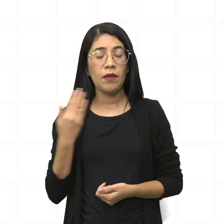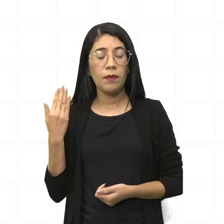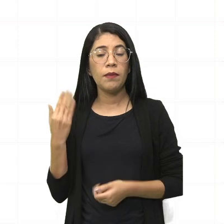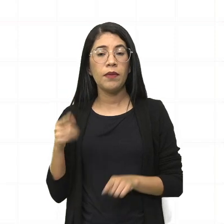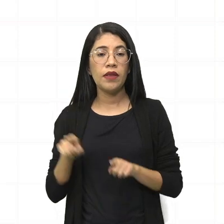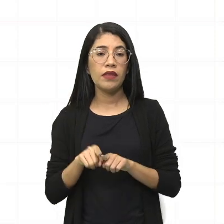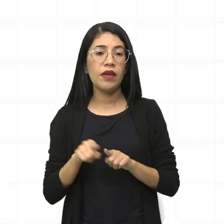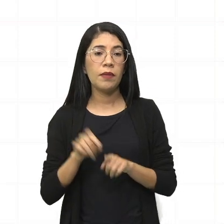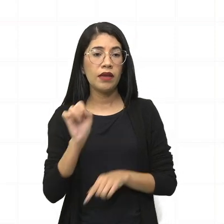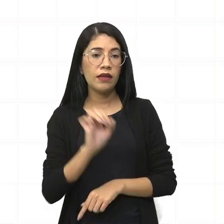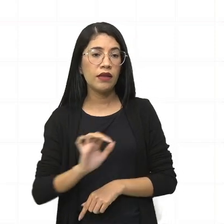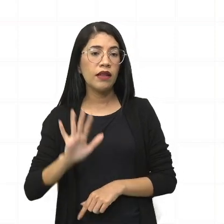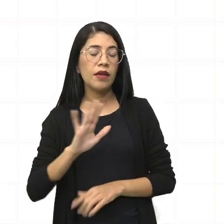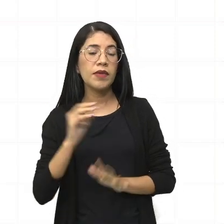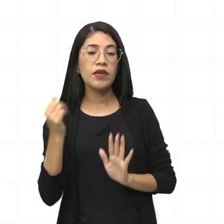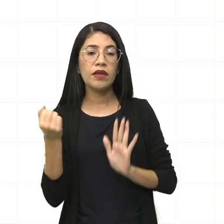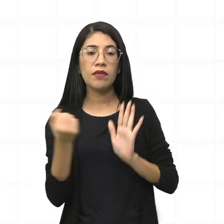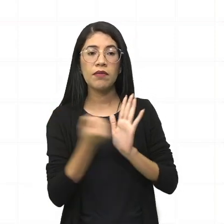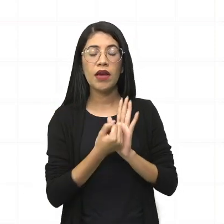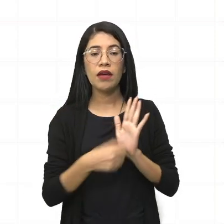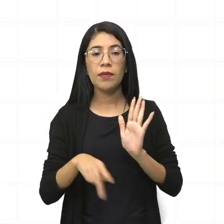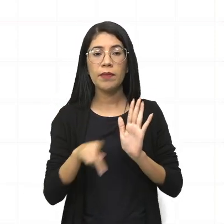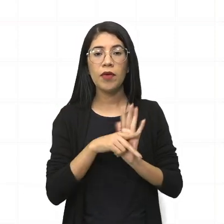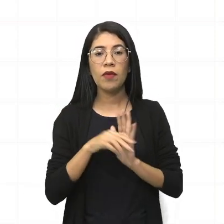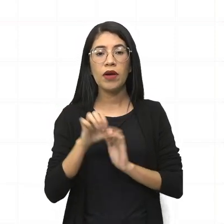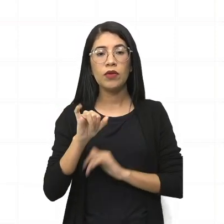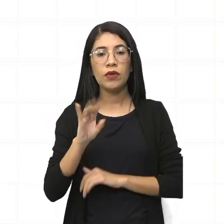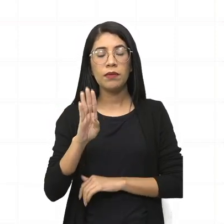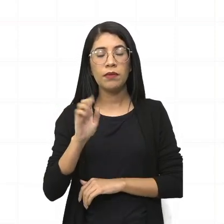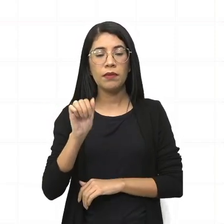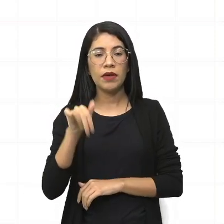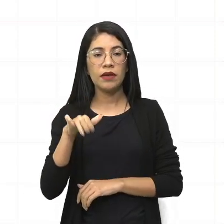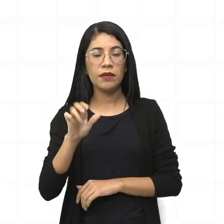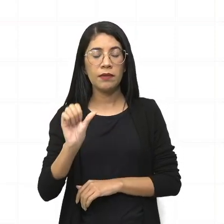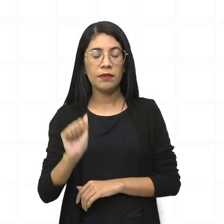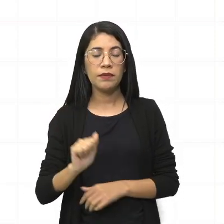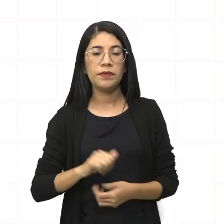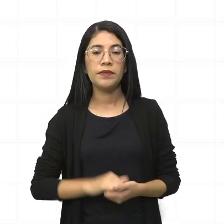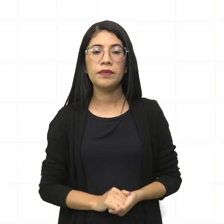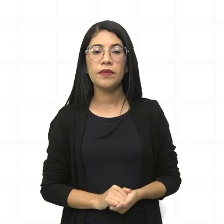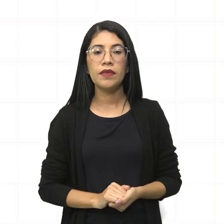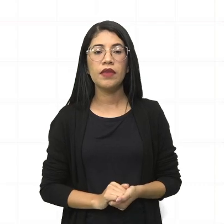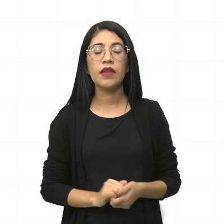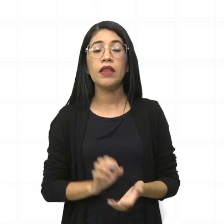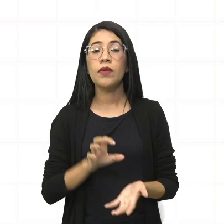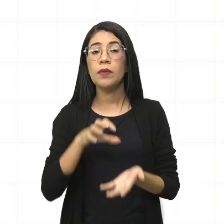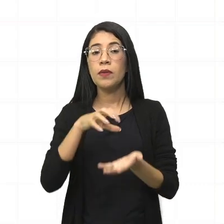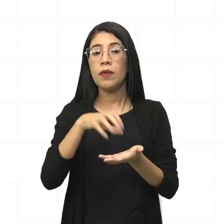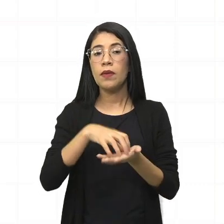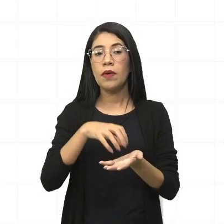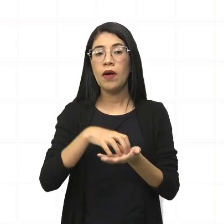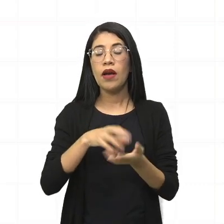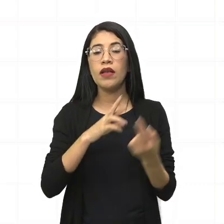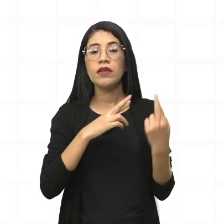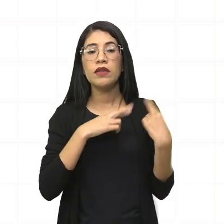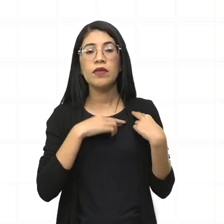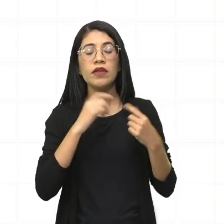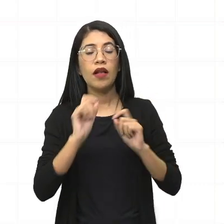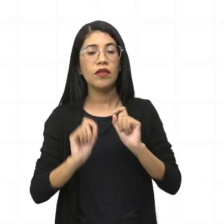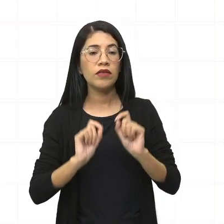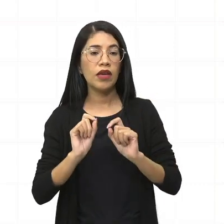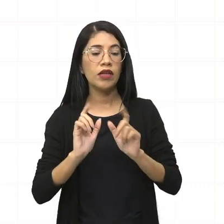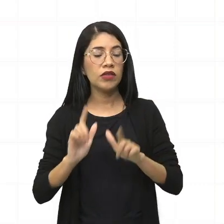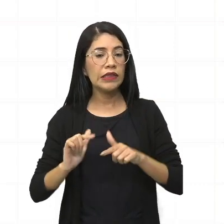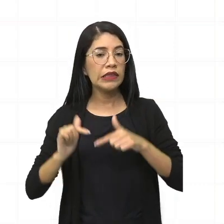também nessa imagem que mostra o logotipo do IBAMA. Ele é um órgão que tem a responsabilidade